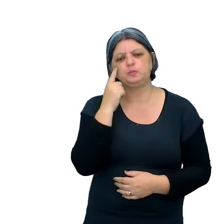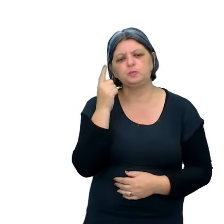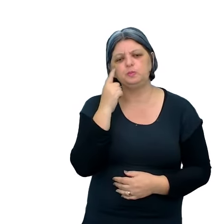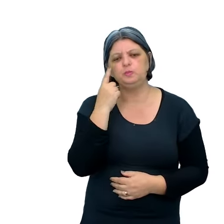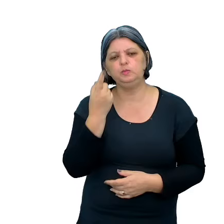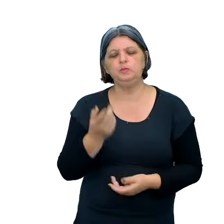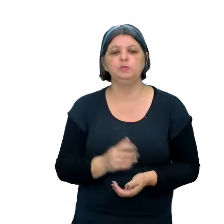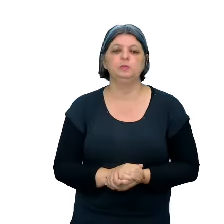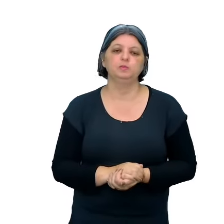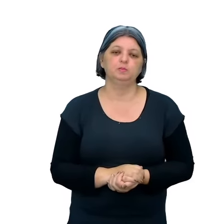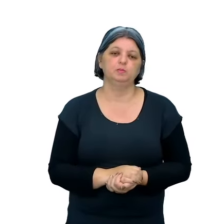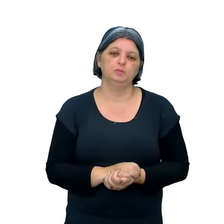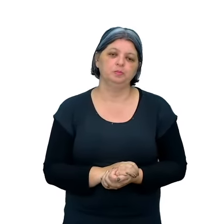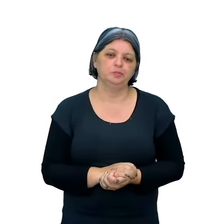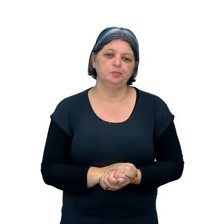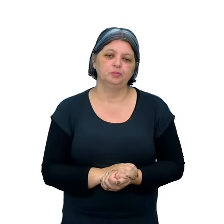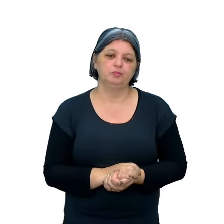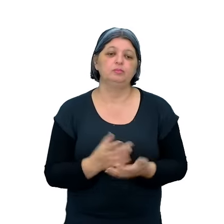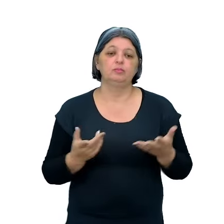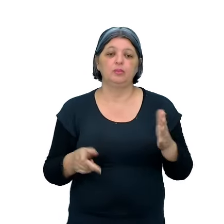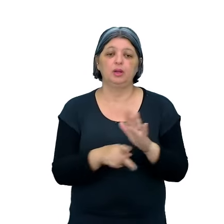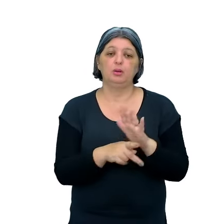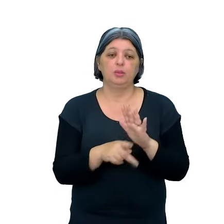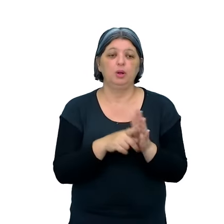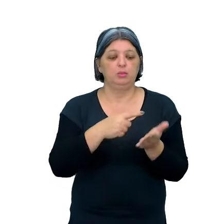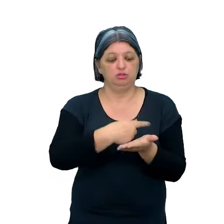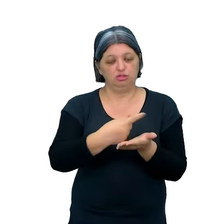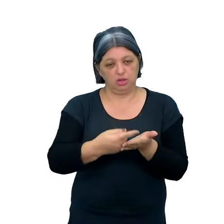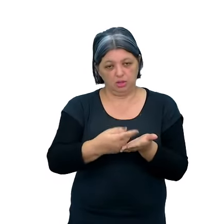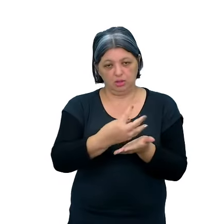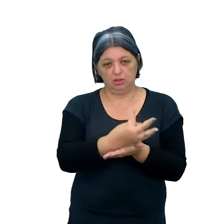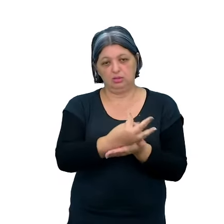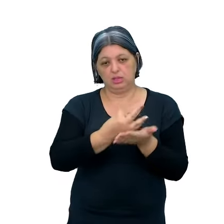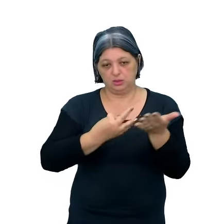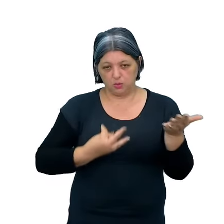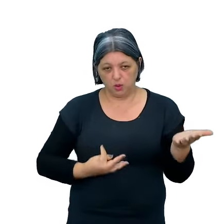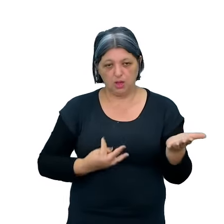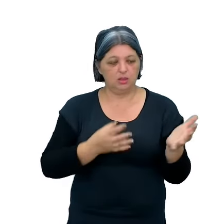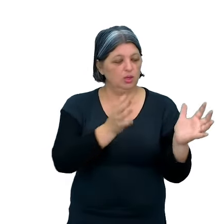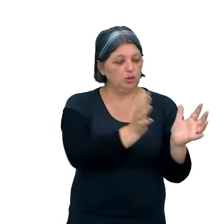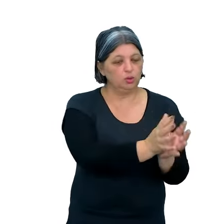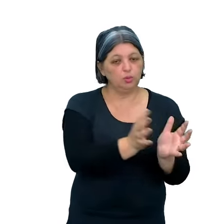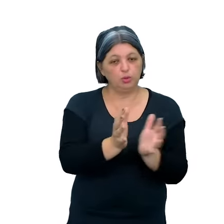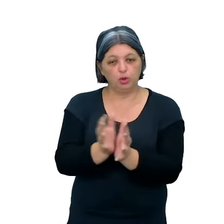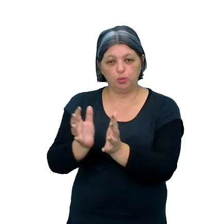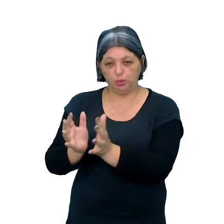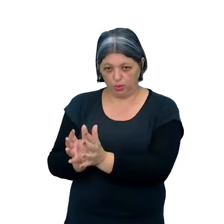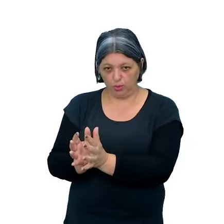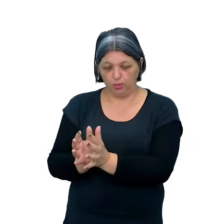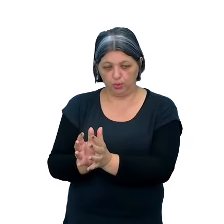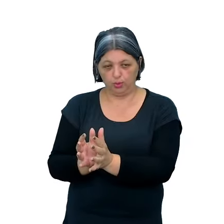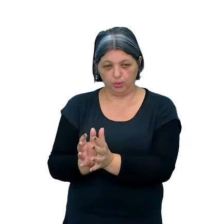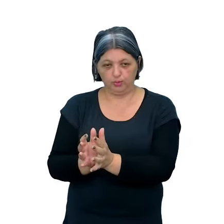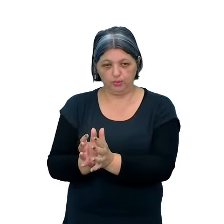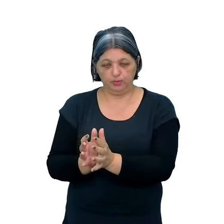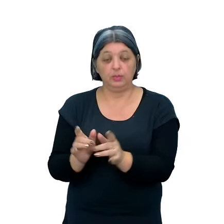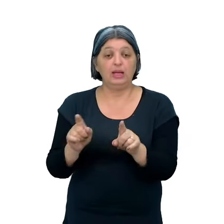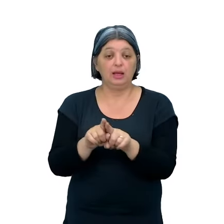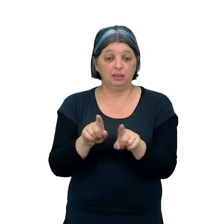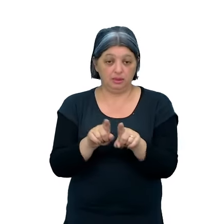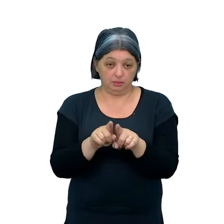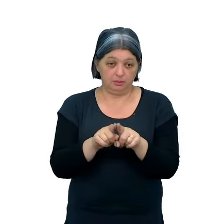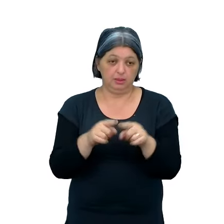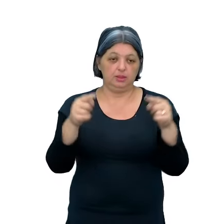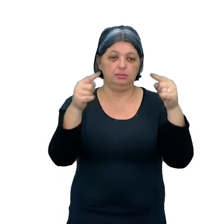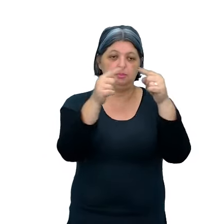aqui, os gêneros textuais que são agrupados, eles também se coadunam, né,